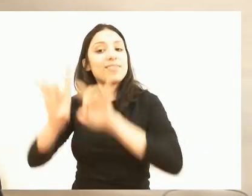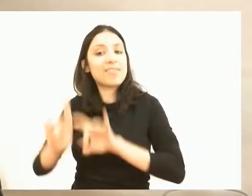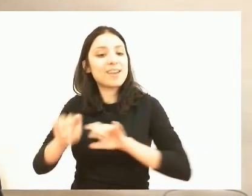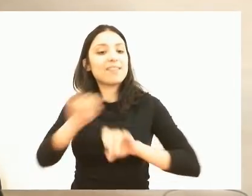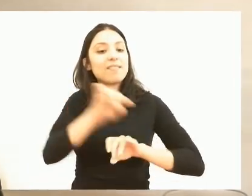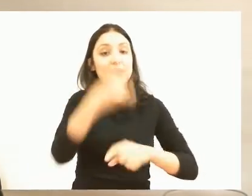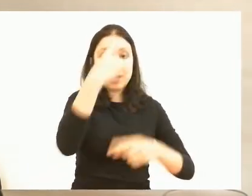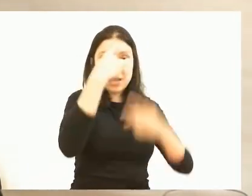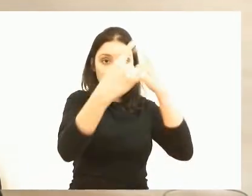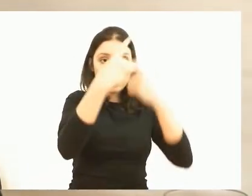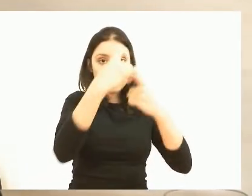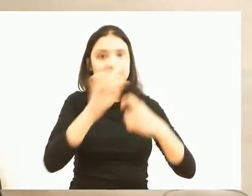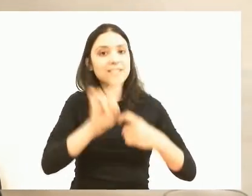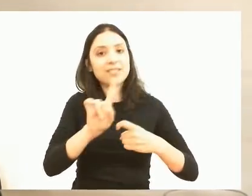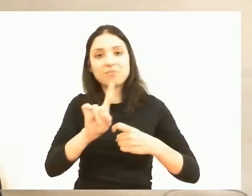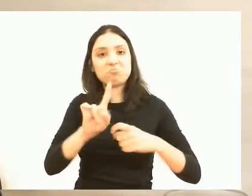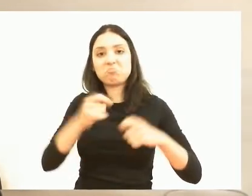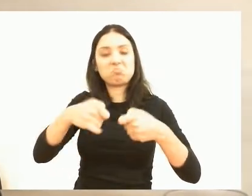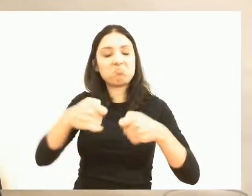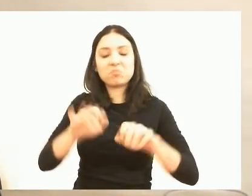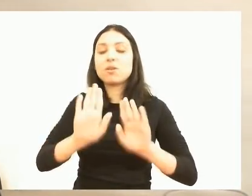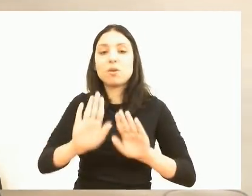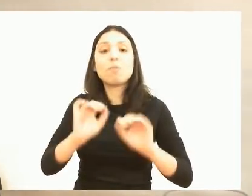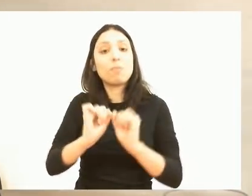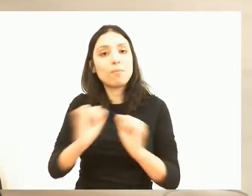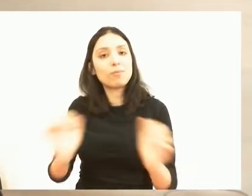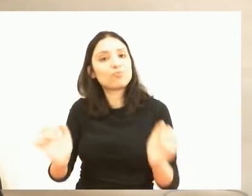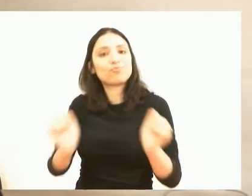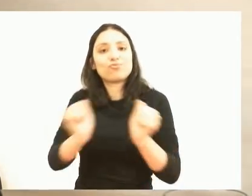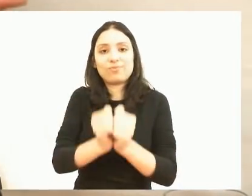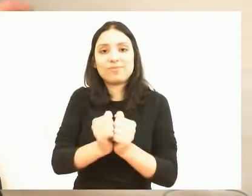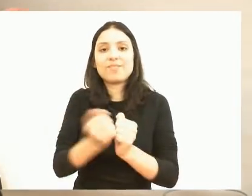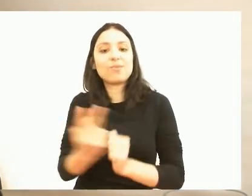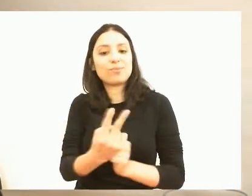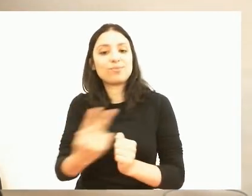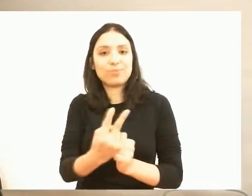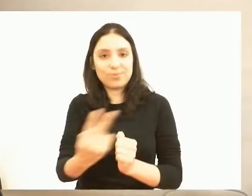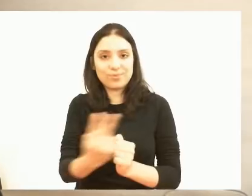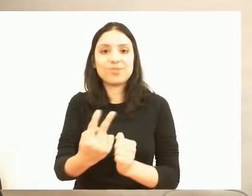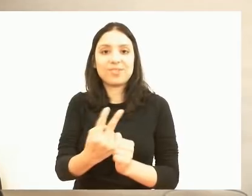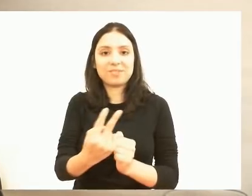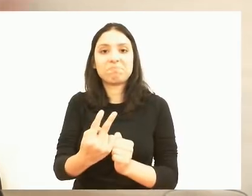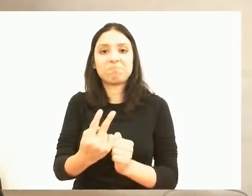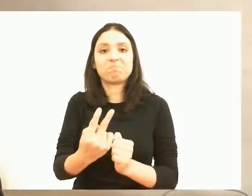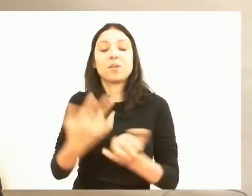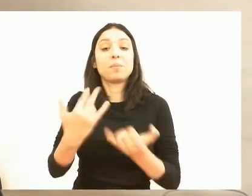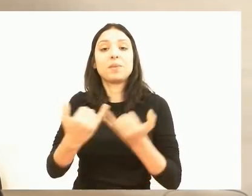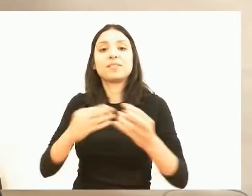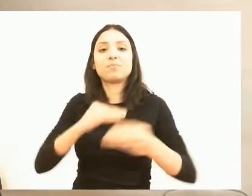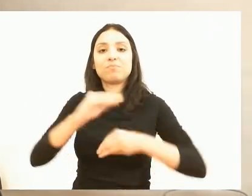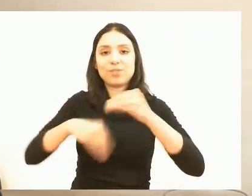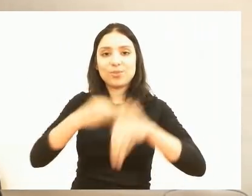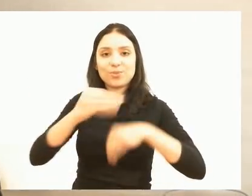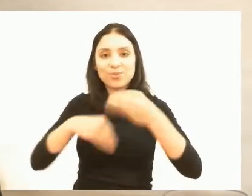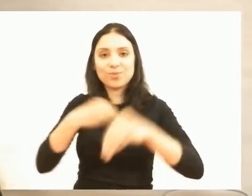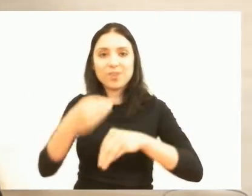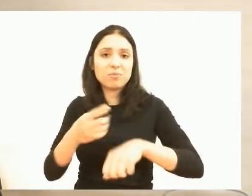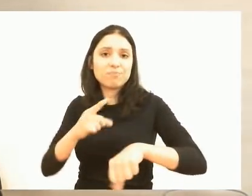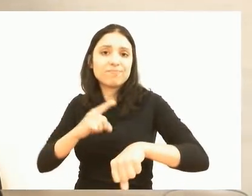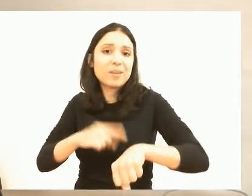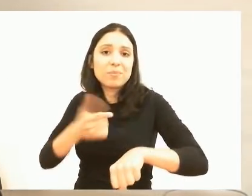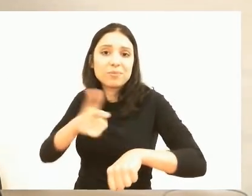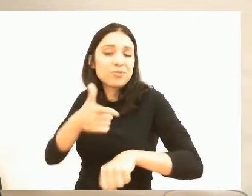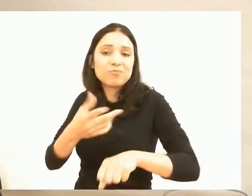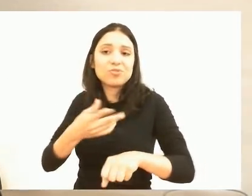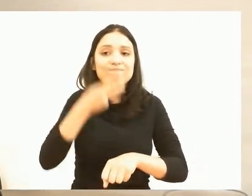trabalho técnico e todo o trabalho criativo seu trabalho criativo tem trabalho técnico e eu não tive muito tempo de falar sobre isso mas